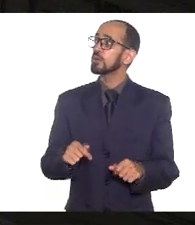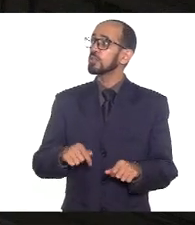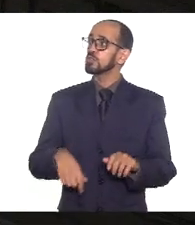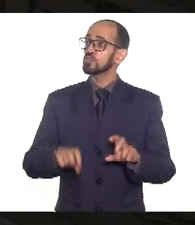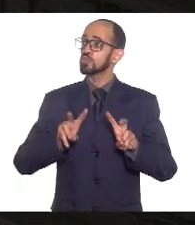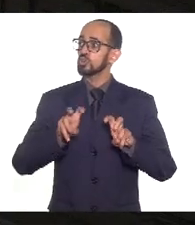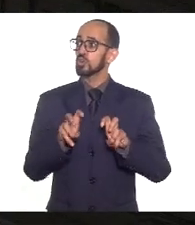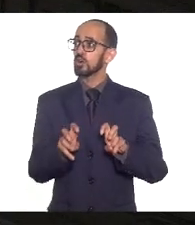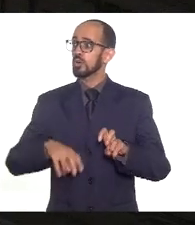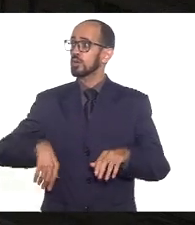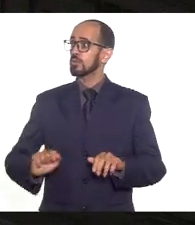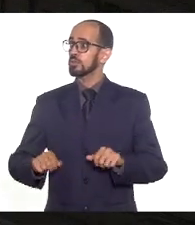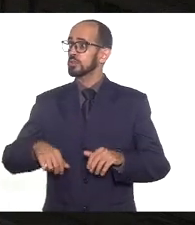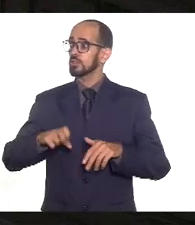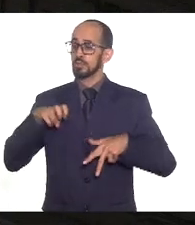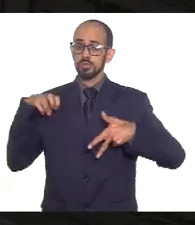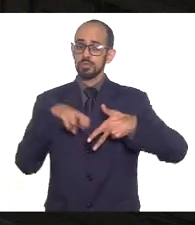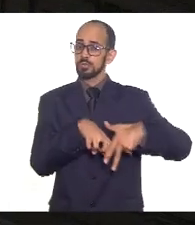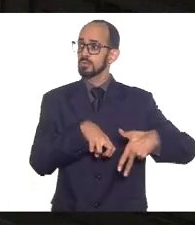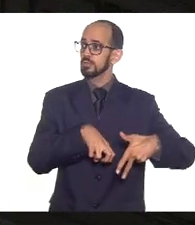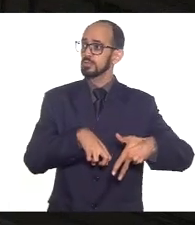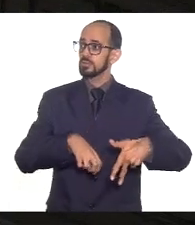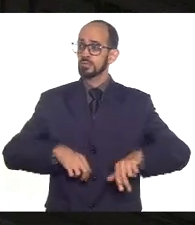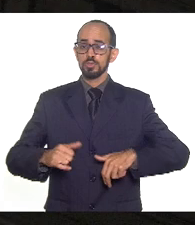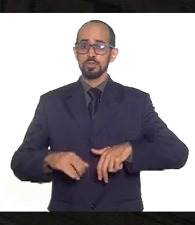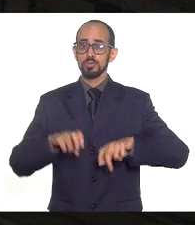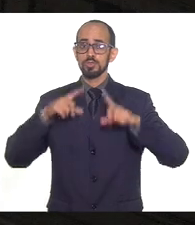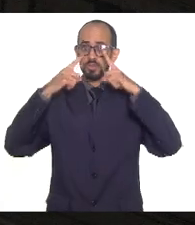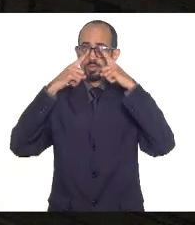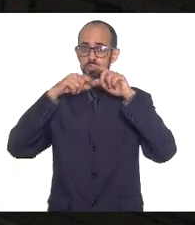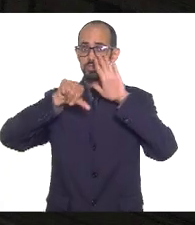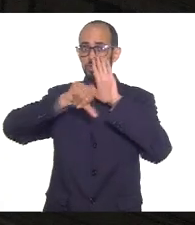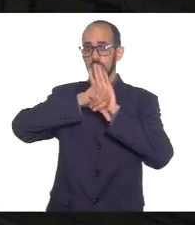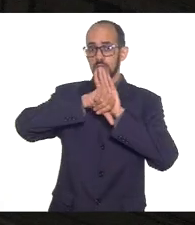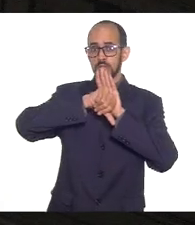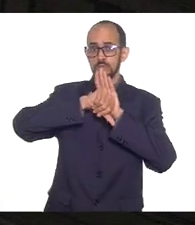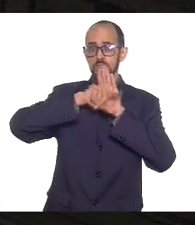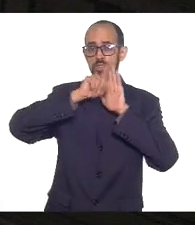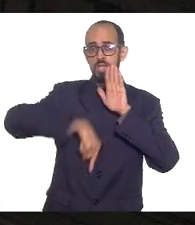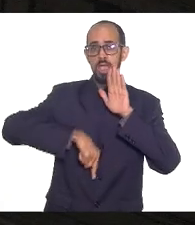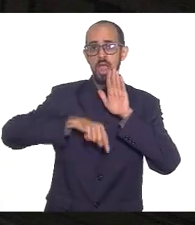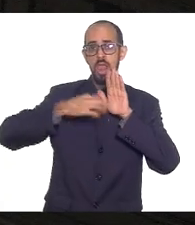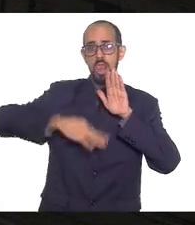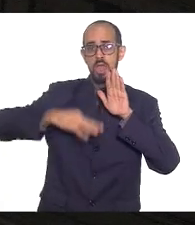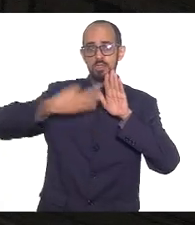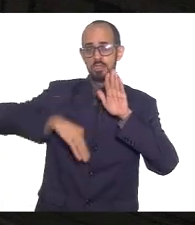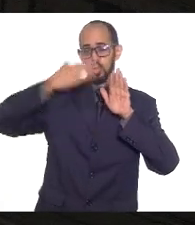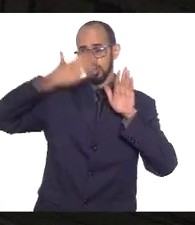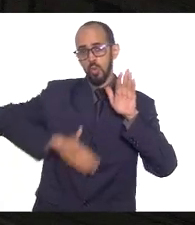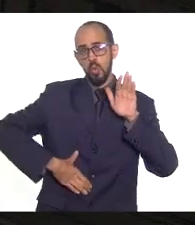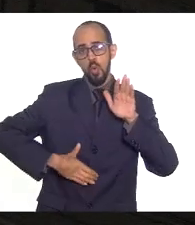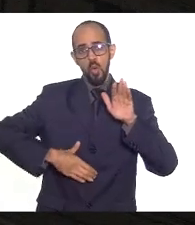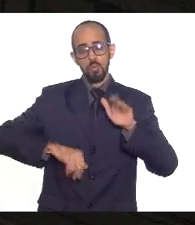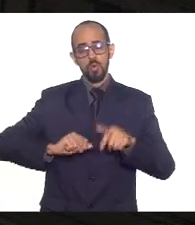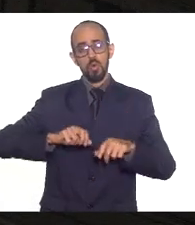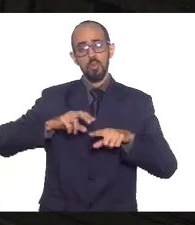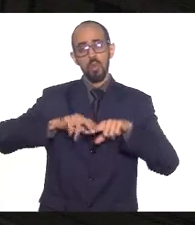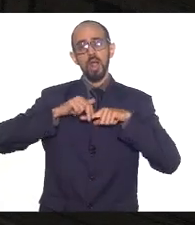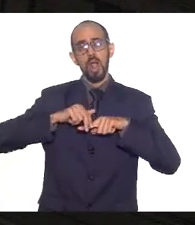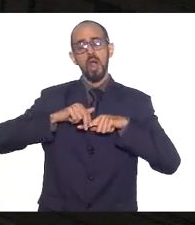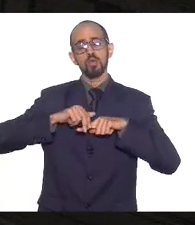culposos bem como dos crimes tipificados como lesões corporais causadas o